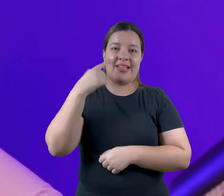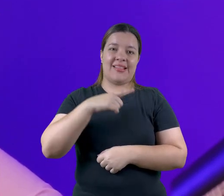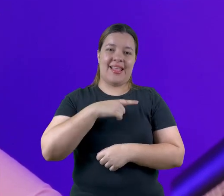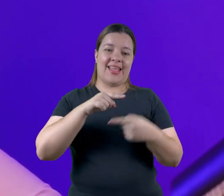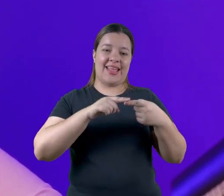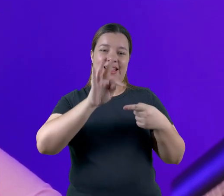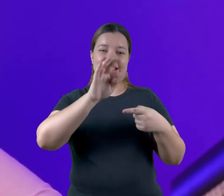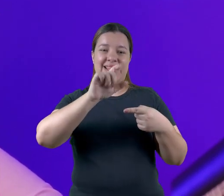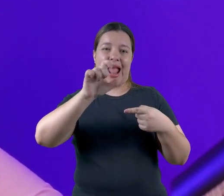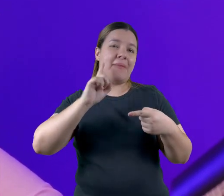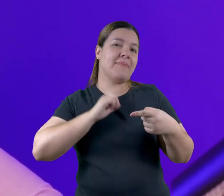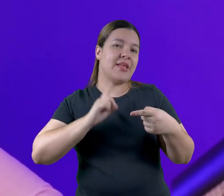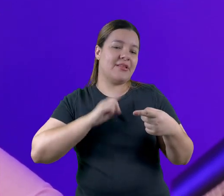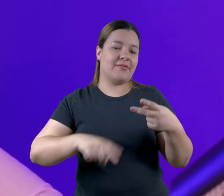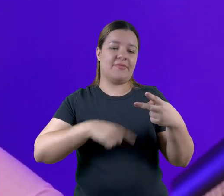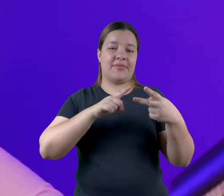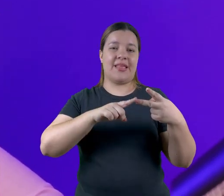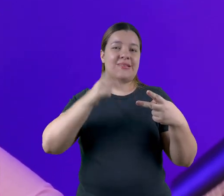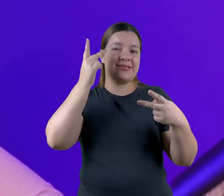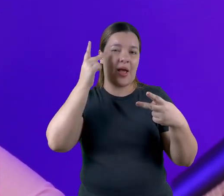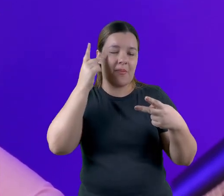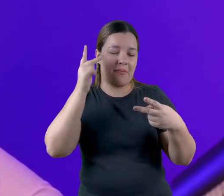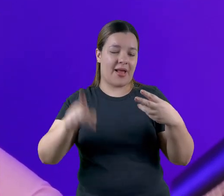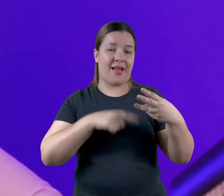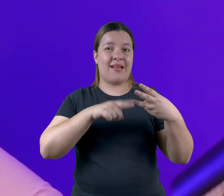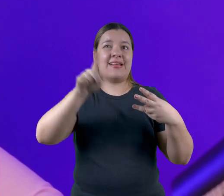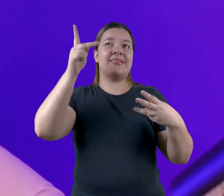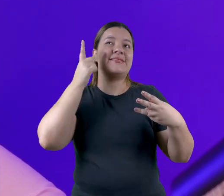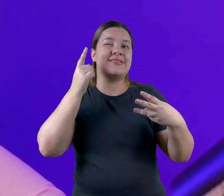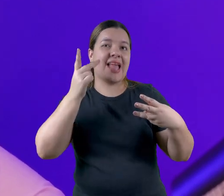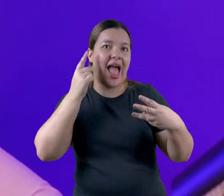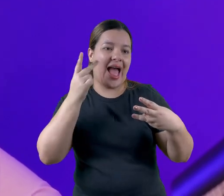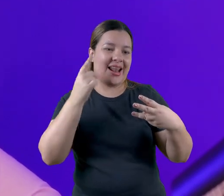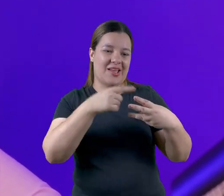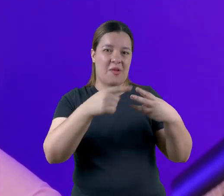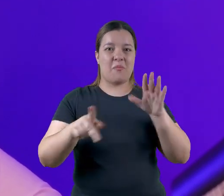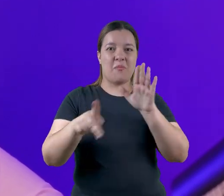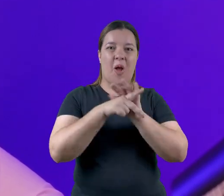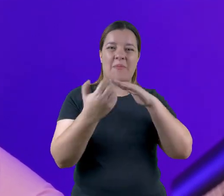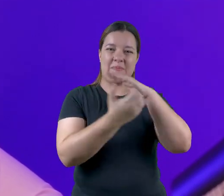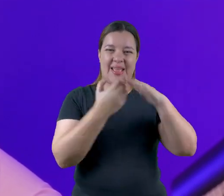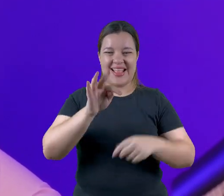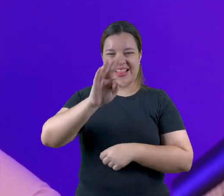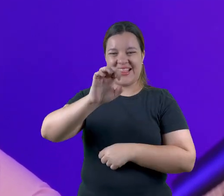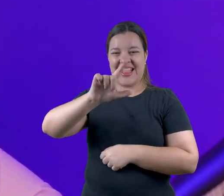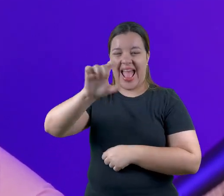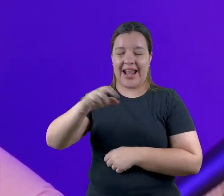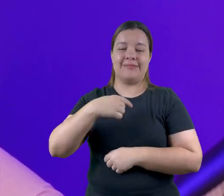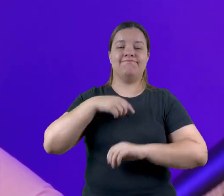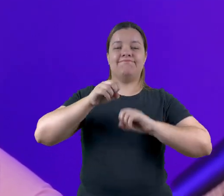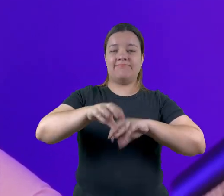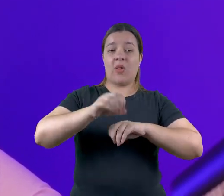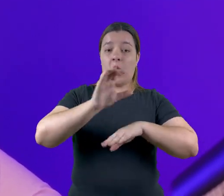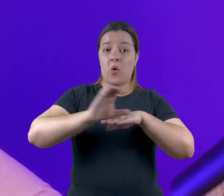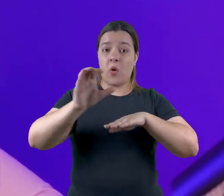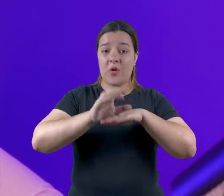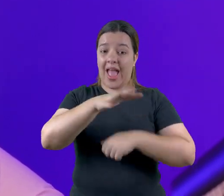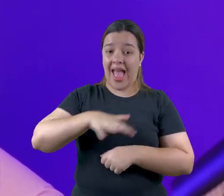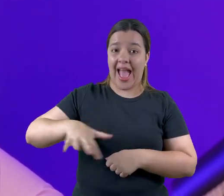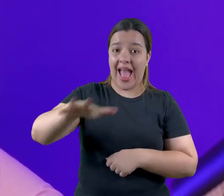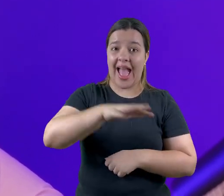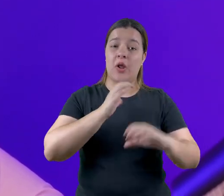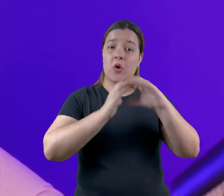nós tínhamos telemig Telesp eh telge Tele Ceará então a gente dava cursos